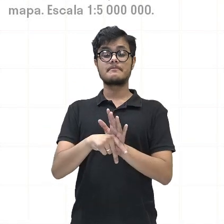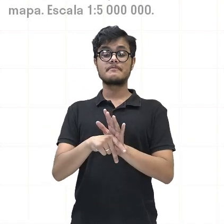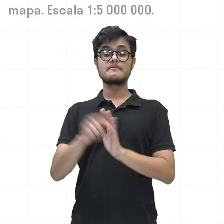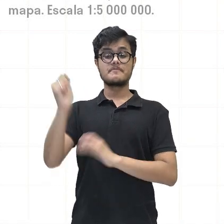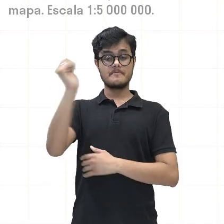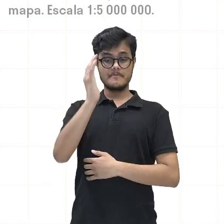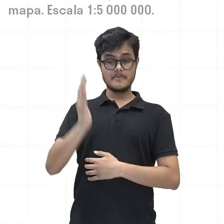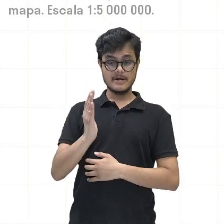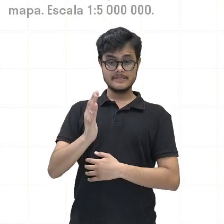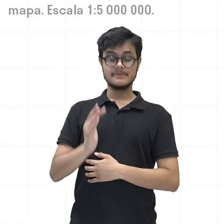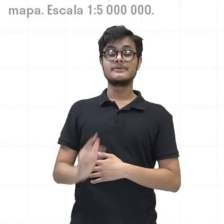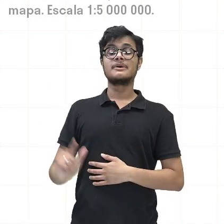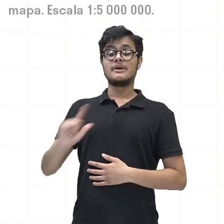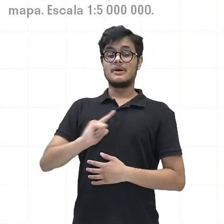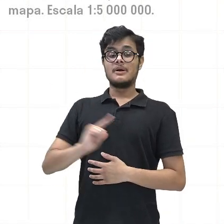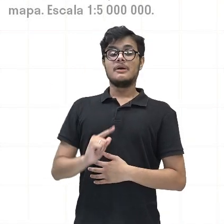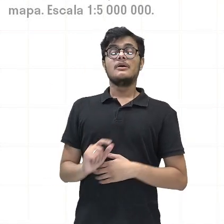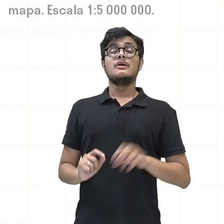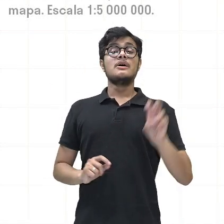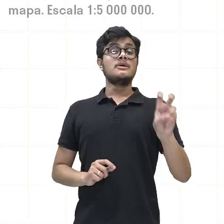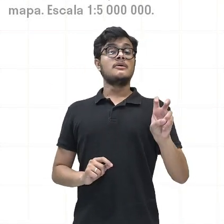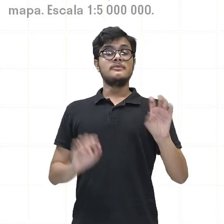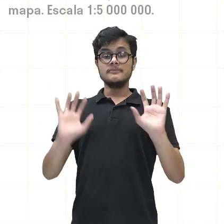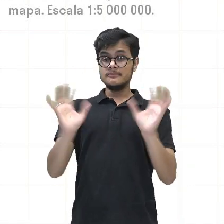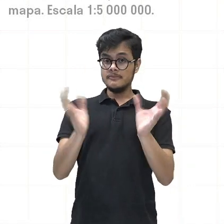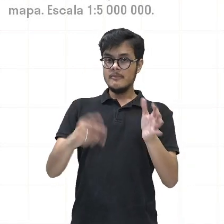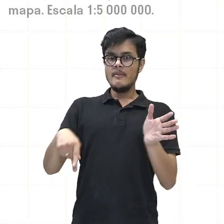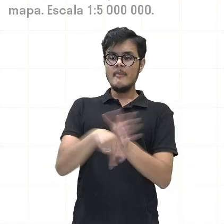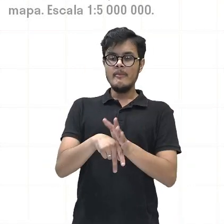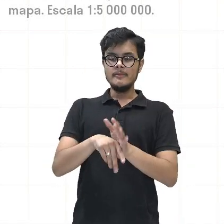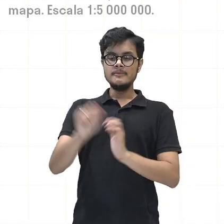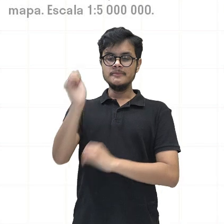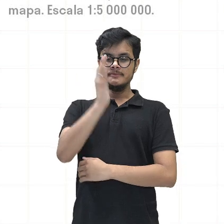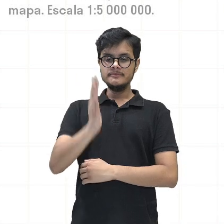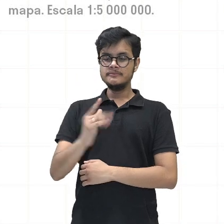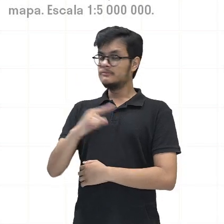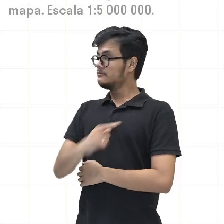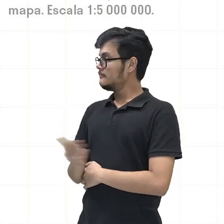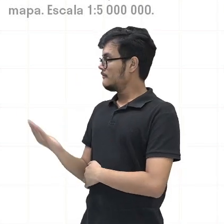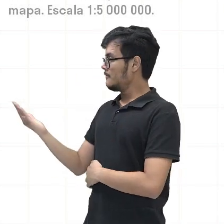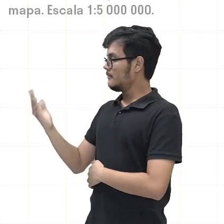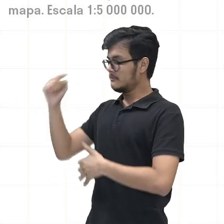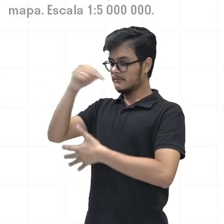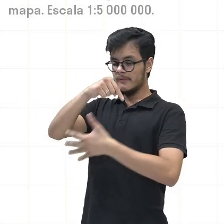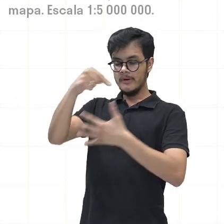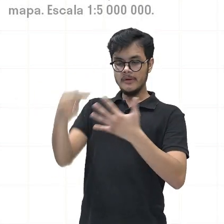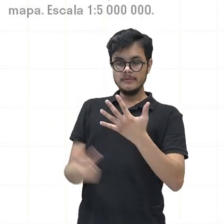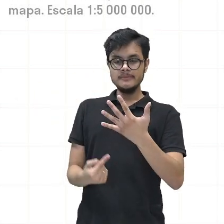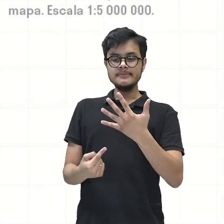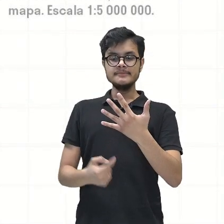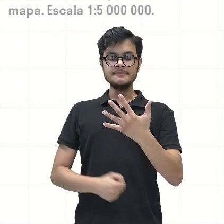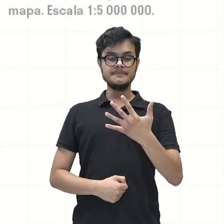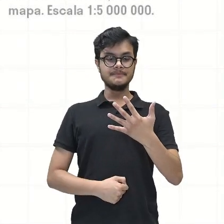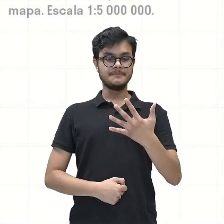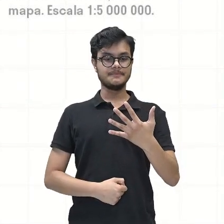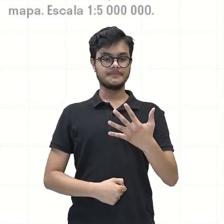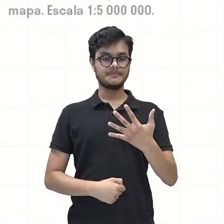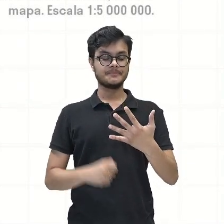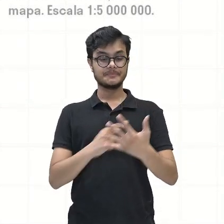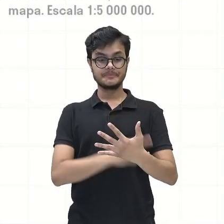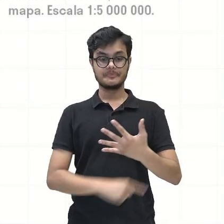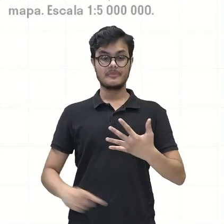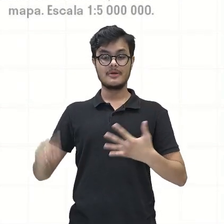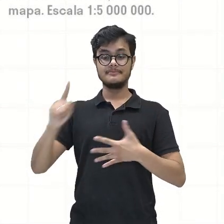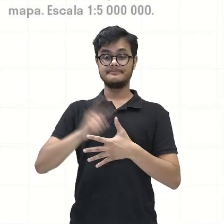nós temos aí 5 tipos de climas aí classificados no território brasileiro. Na cor verde eu tenho o